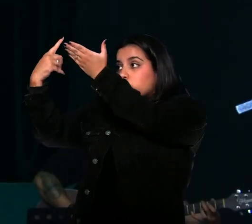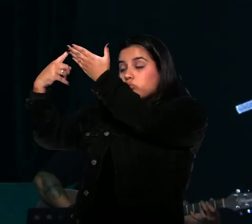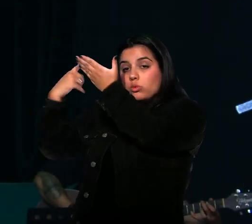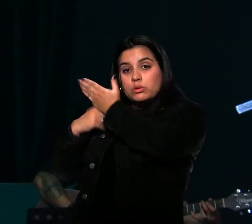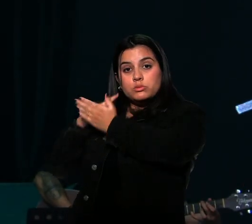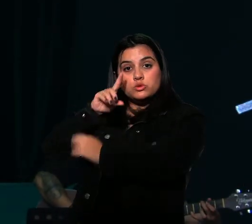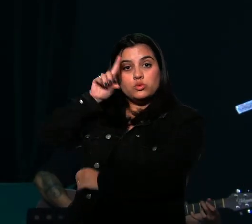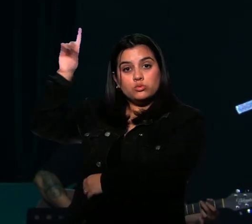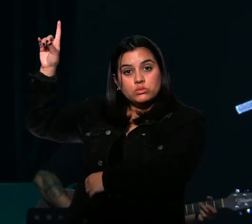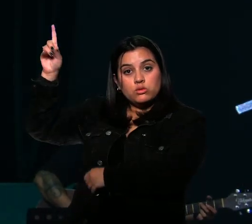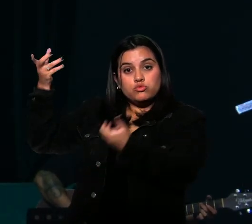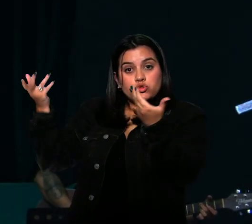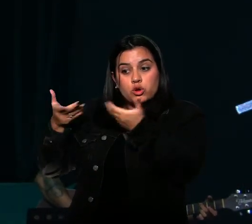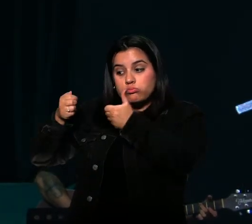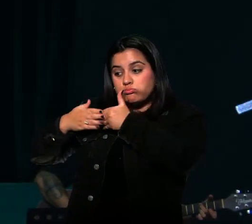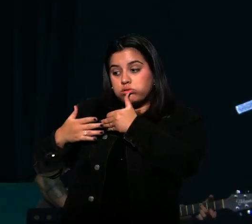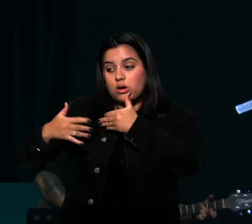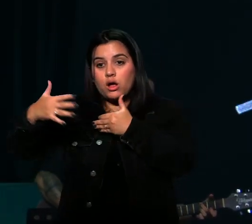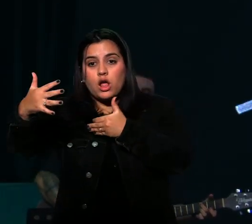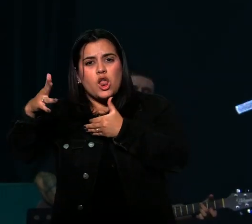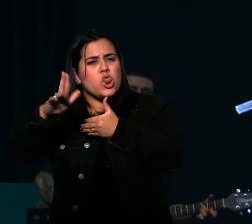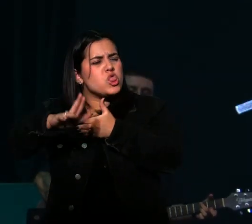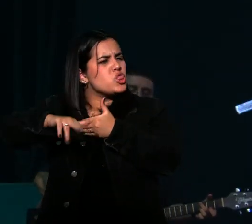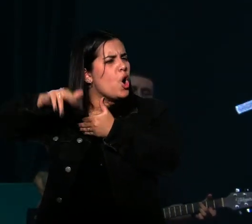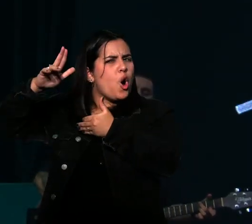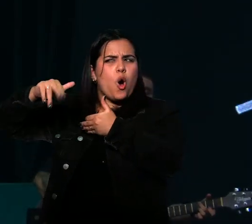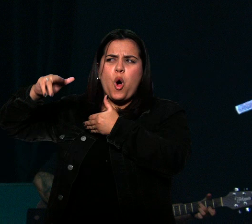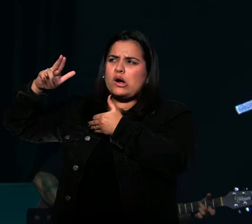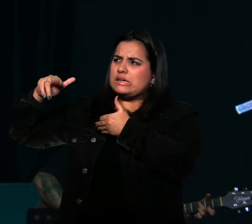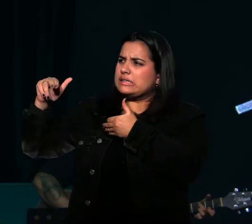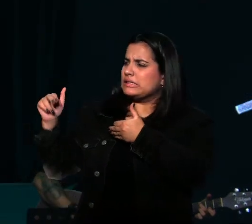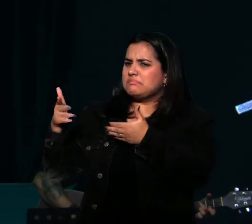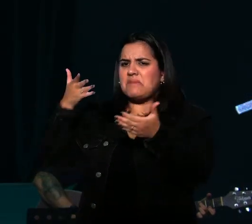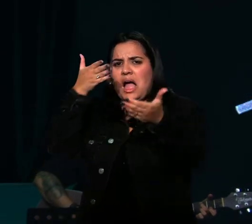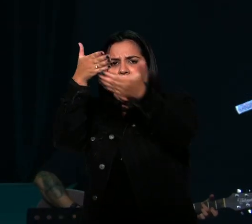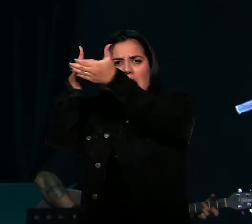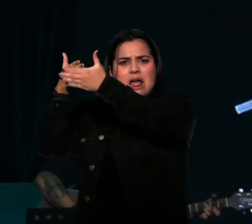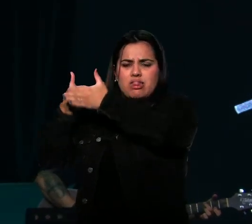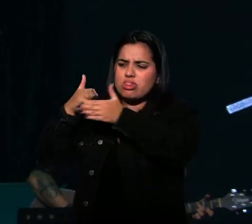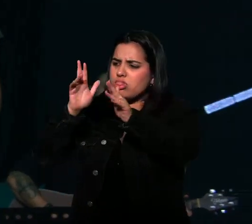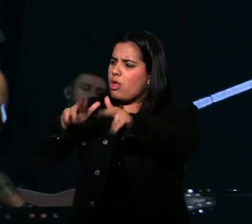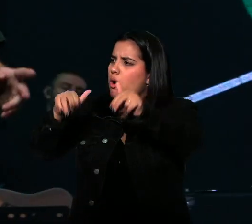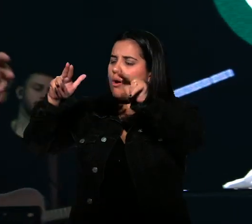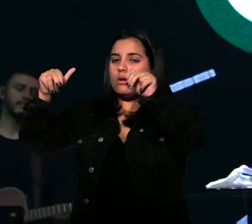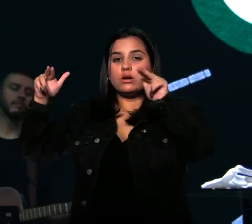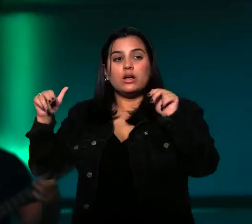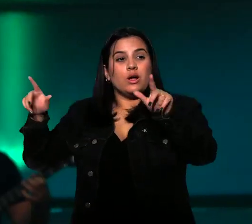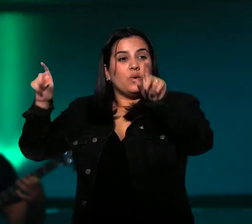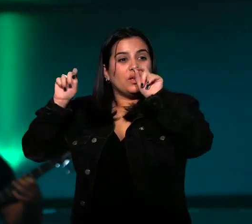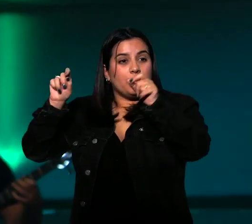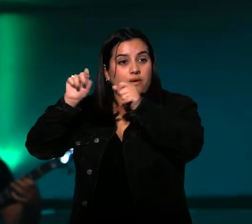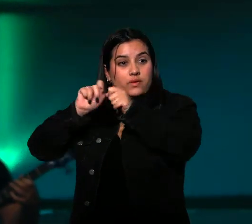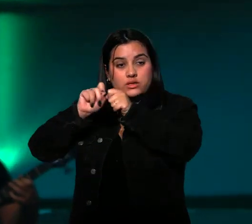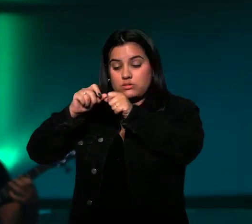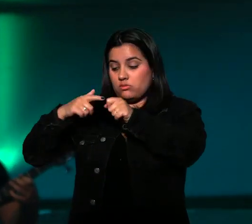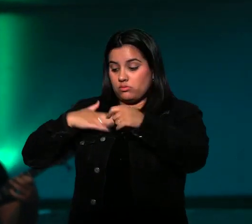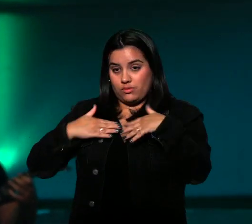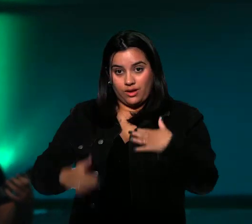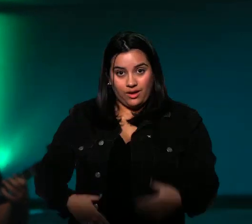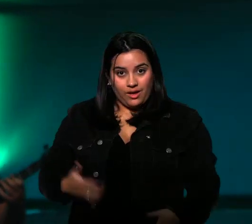a partir de hoje nunca mais ser pedra de tropeço, nunca mais dar lugar para o inimigo, para fazer com que o corpo de Cristo